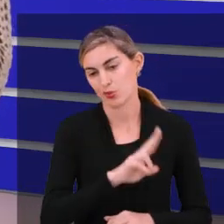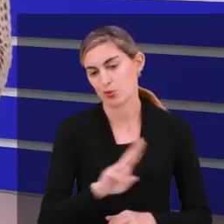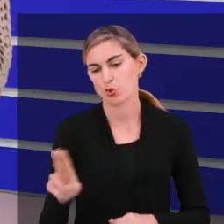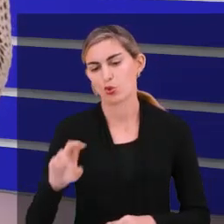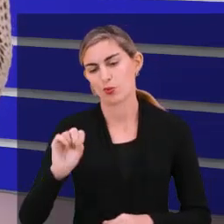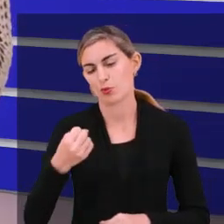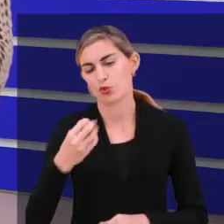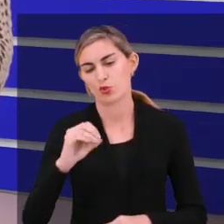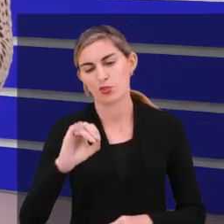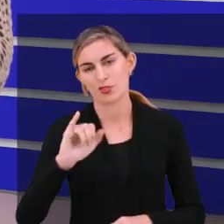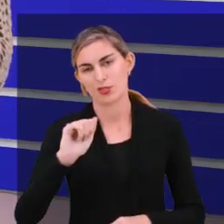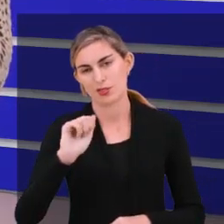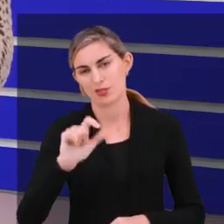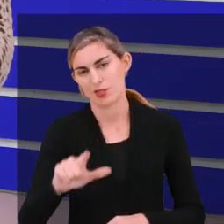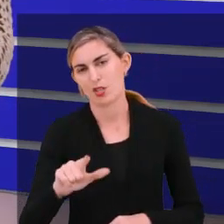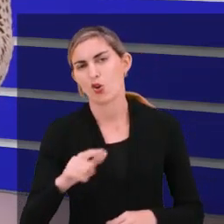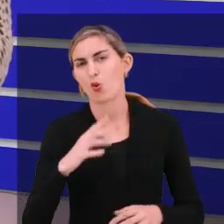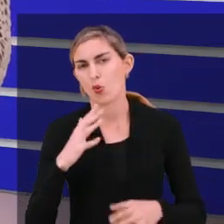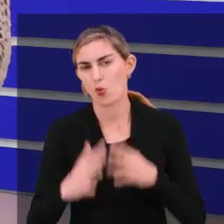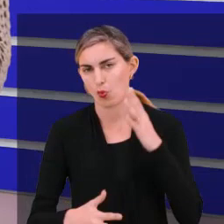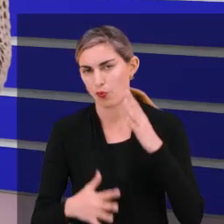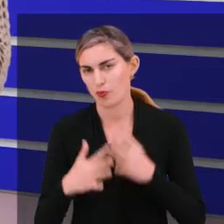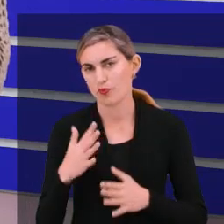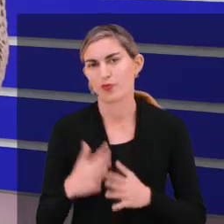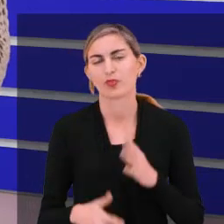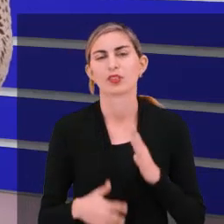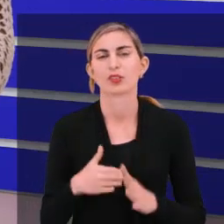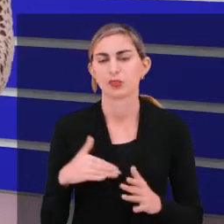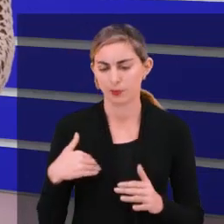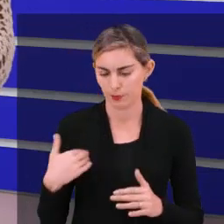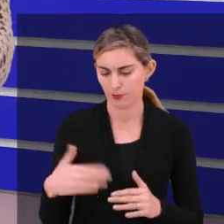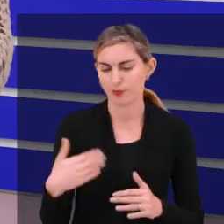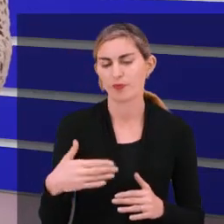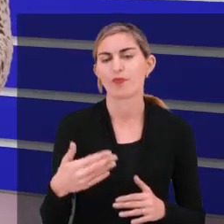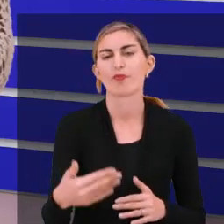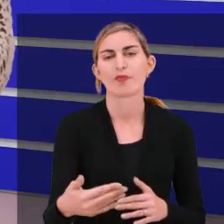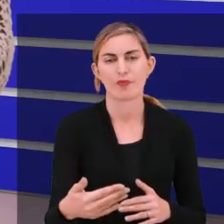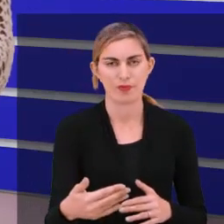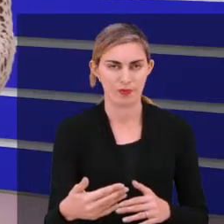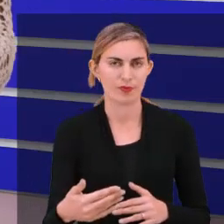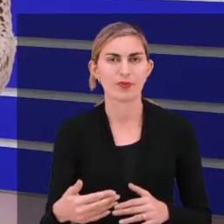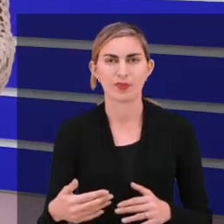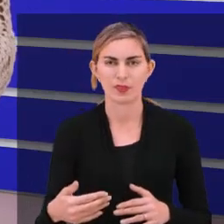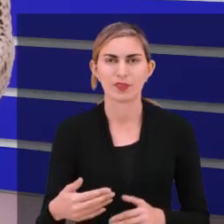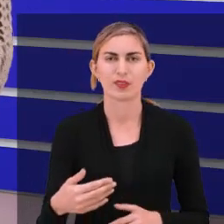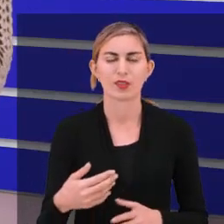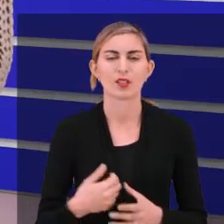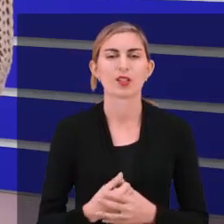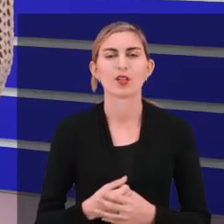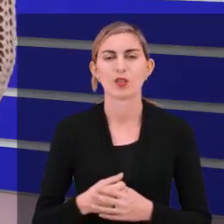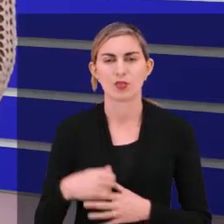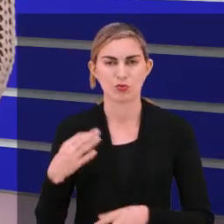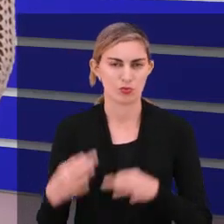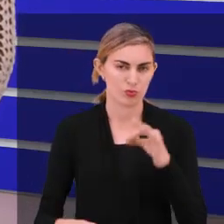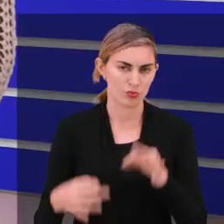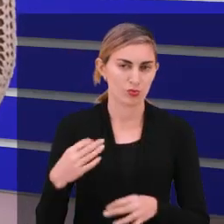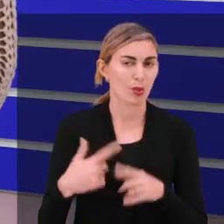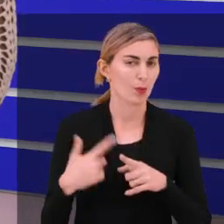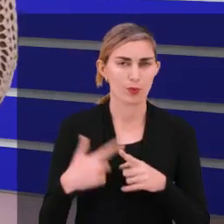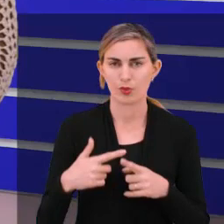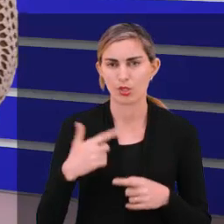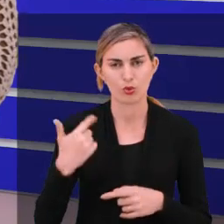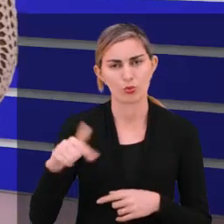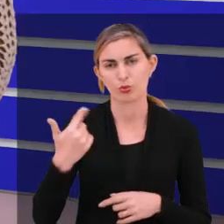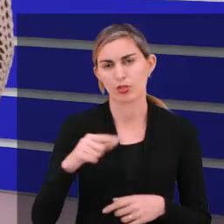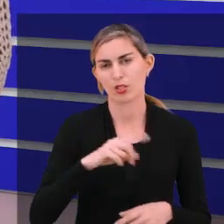nome social. Então, o conflito, ele está caminhando para a judicialização,